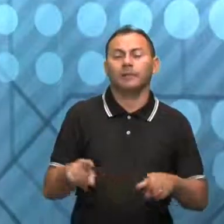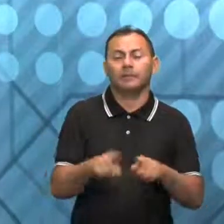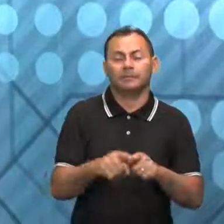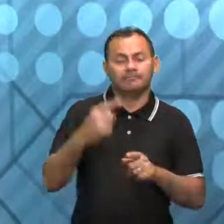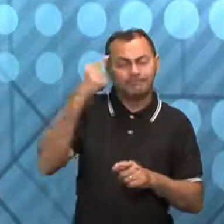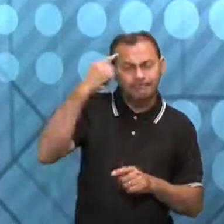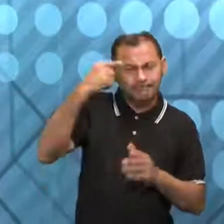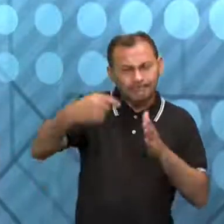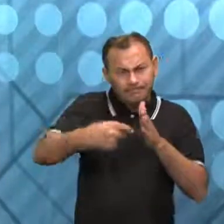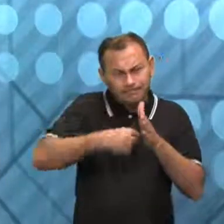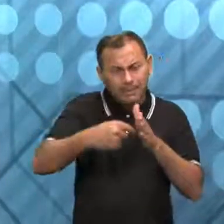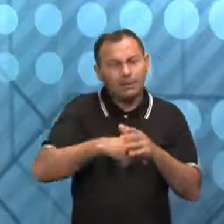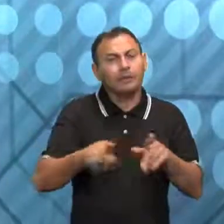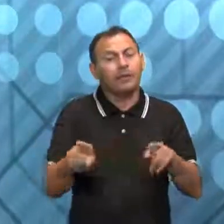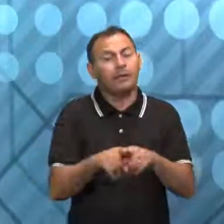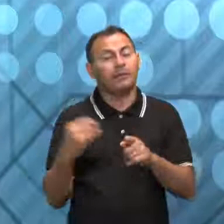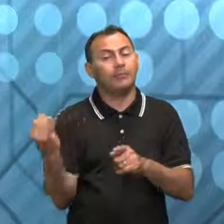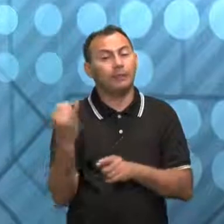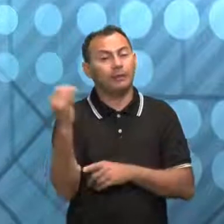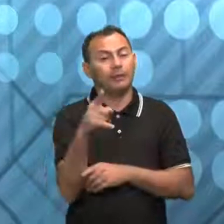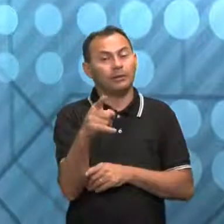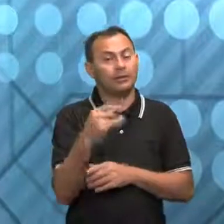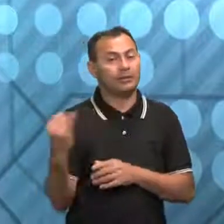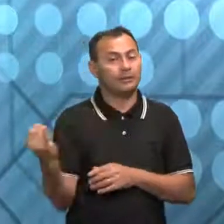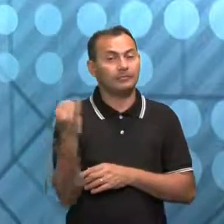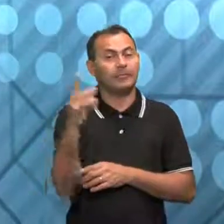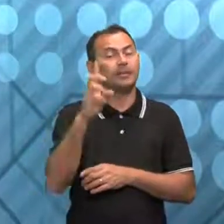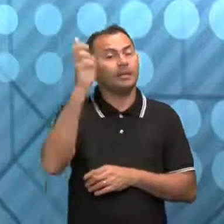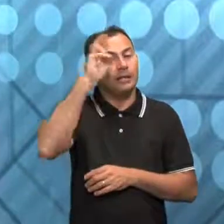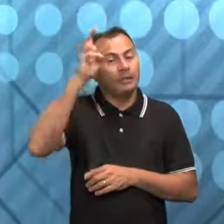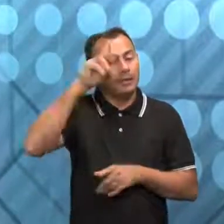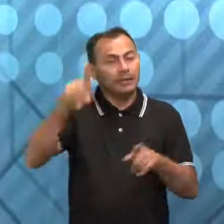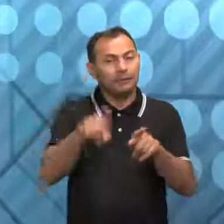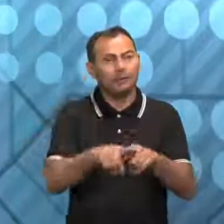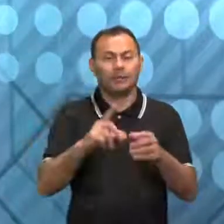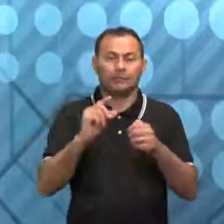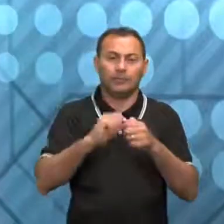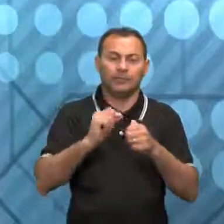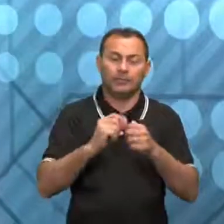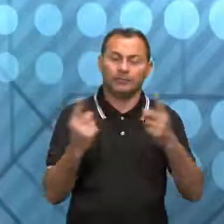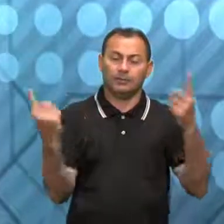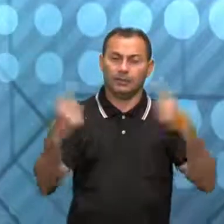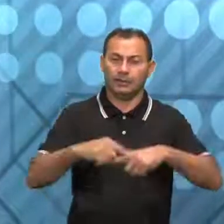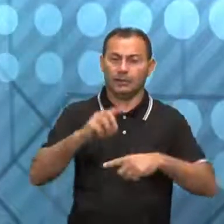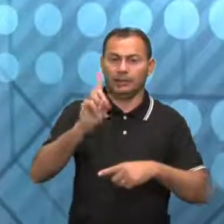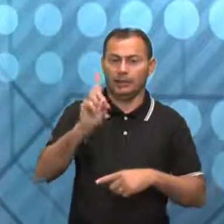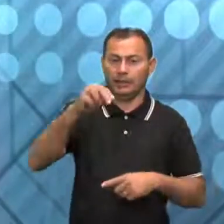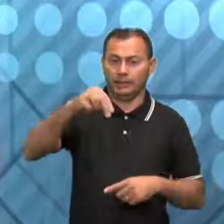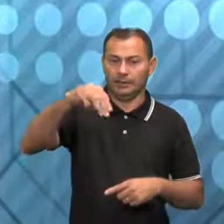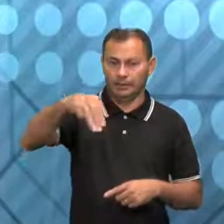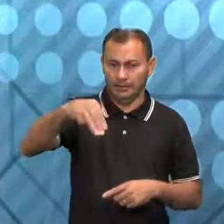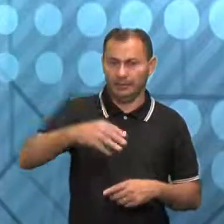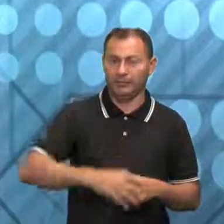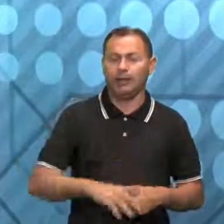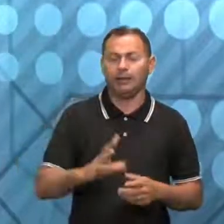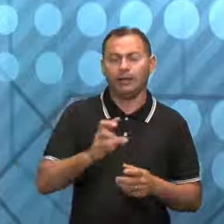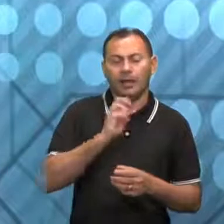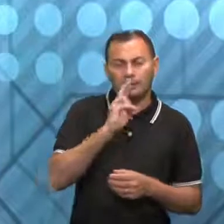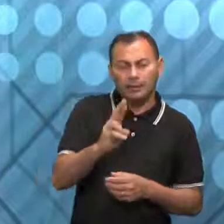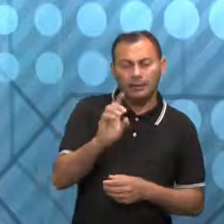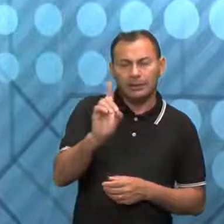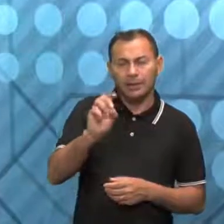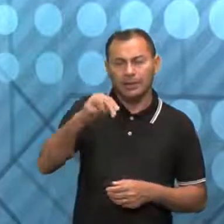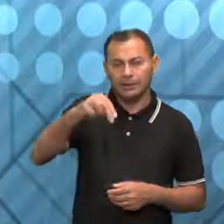de dúvidas, vale a pena, é muito importante você lembrar que também tem que fazer o desafio DNM. Às vezes você estava resolvendo